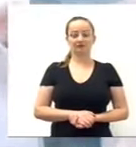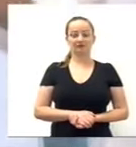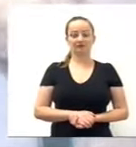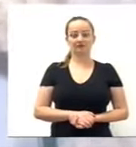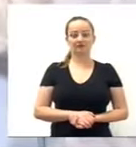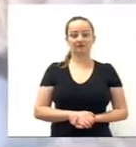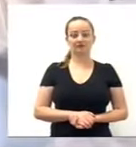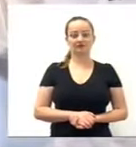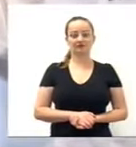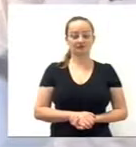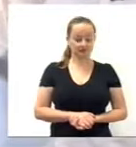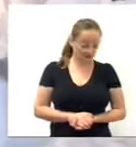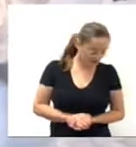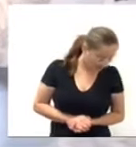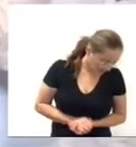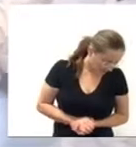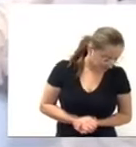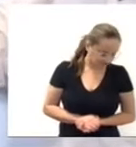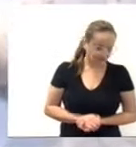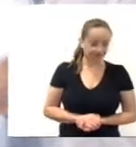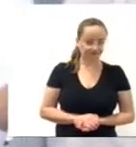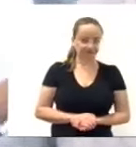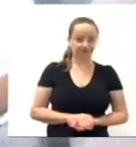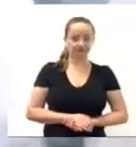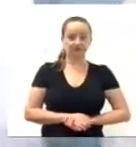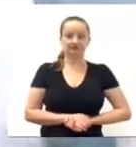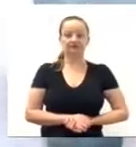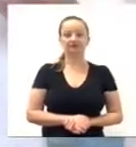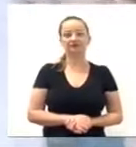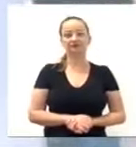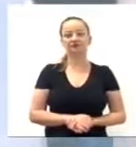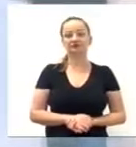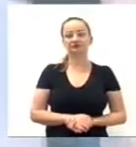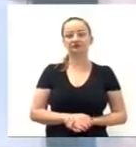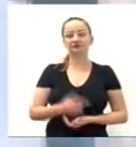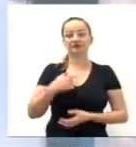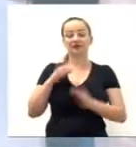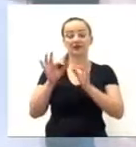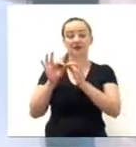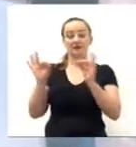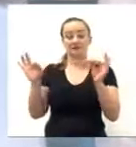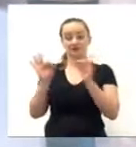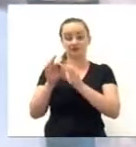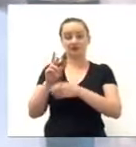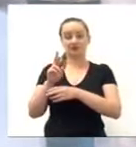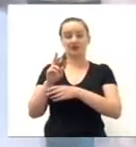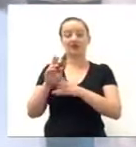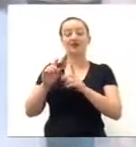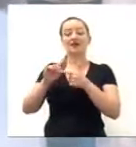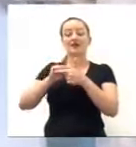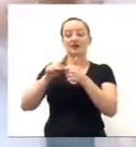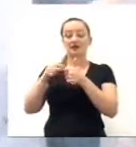Certo? Então, eu tenho essa medida, ó, tudo ângulo reto.